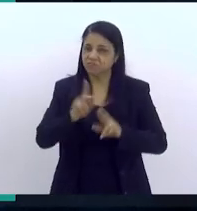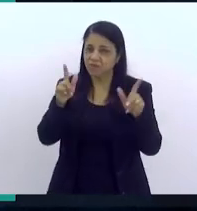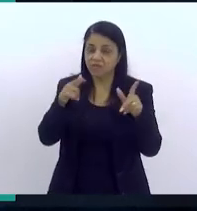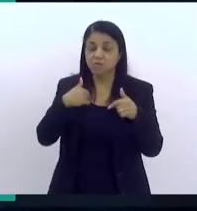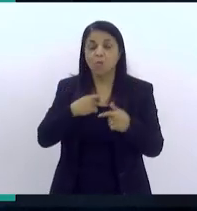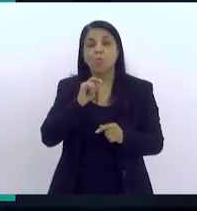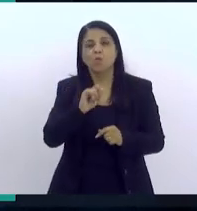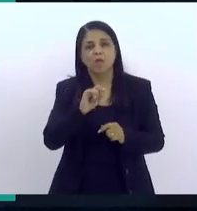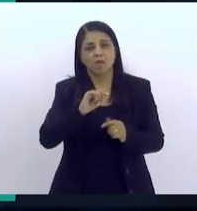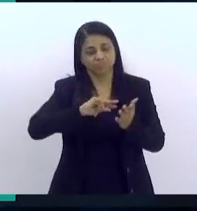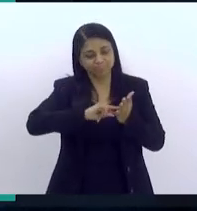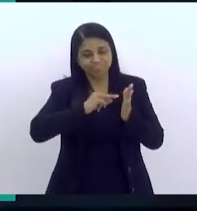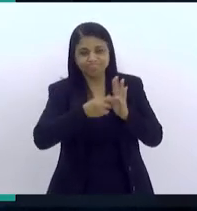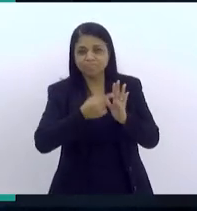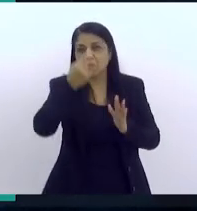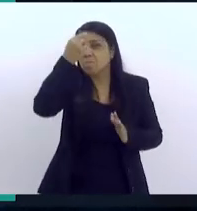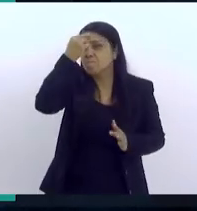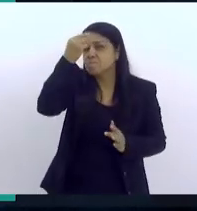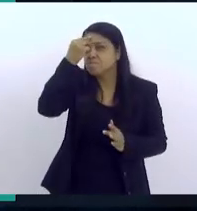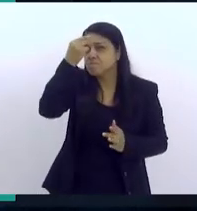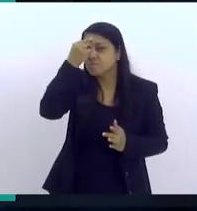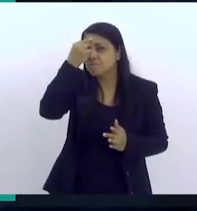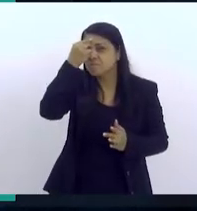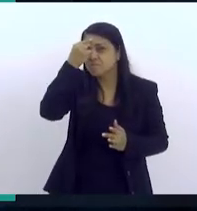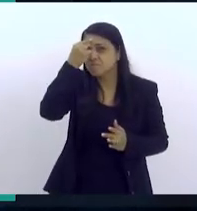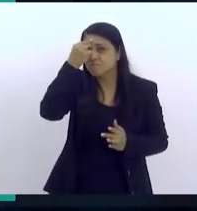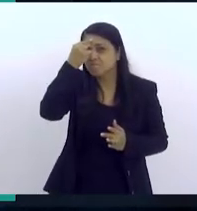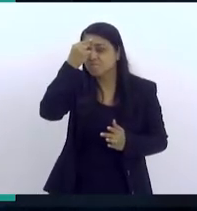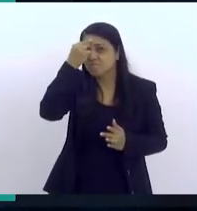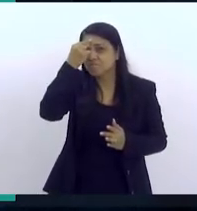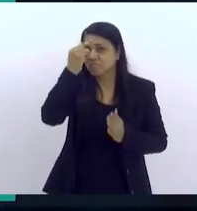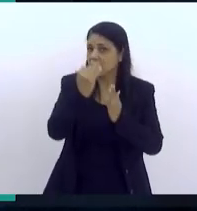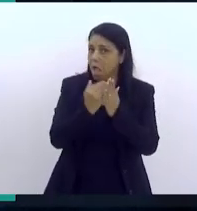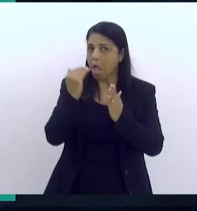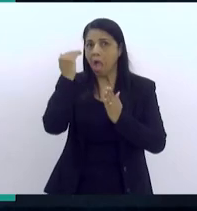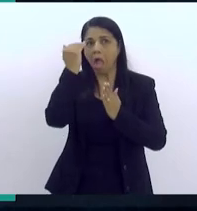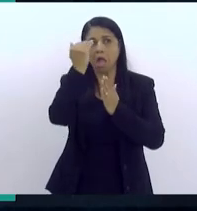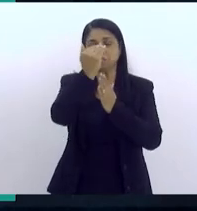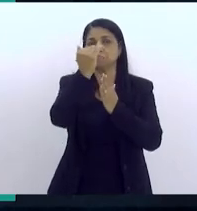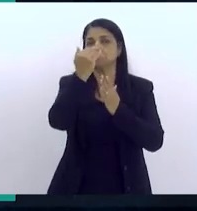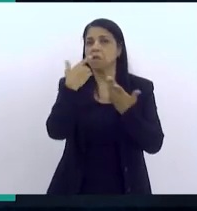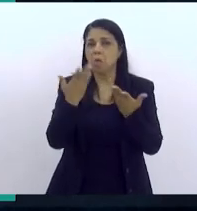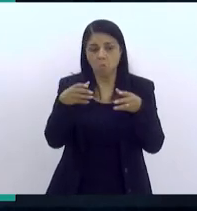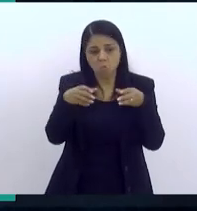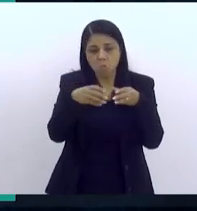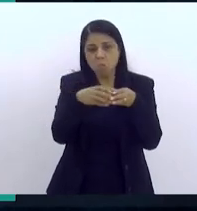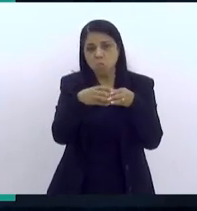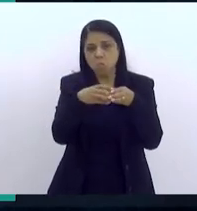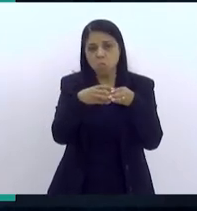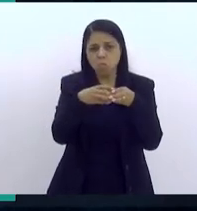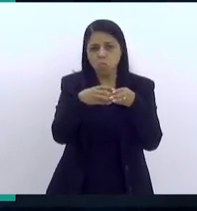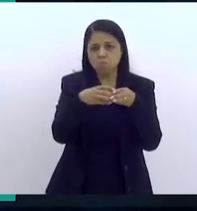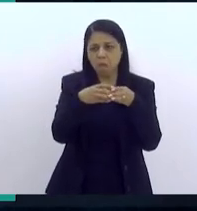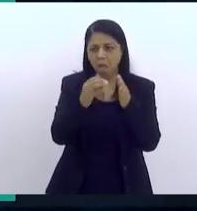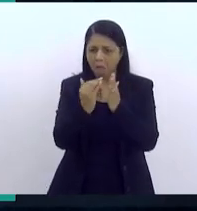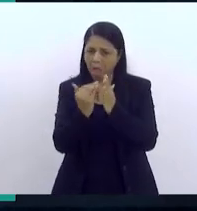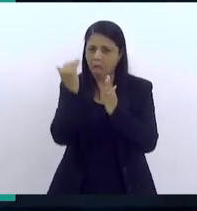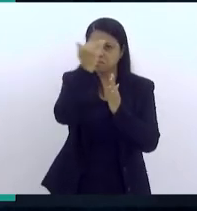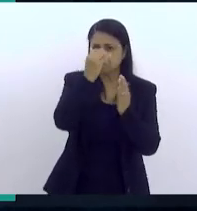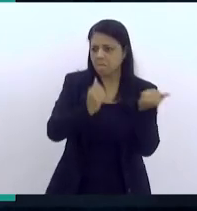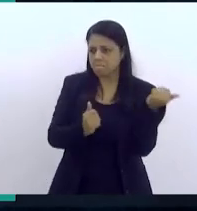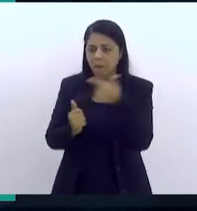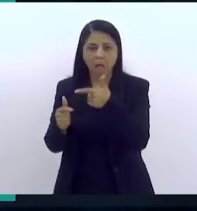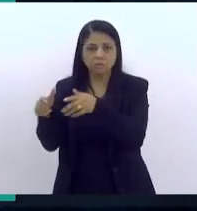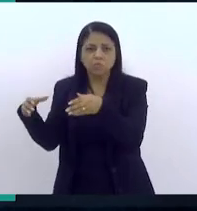com pensamentos que são pensamentos inclusive supremacistas de que um determinado grupo é superior a outro grupo e